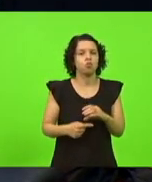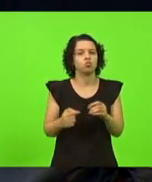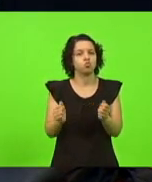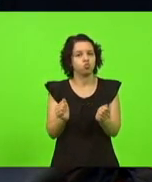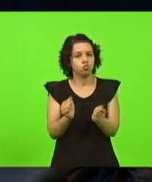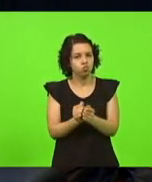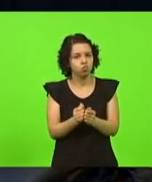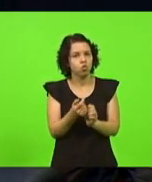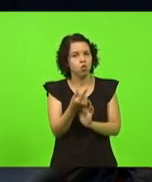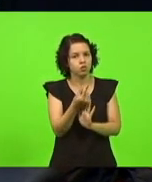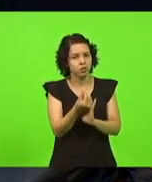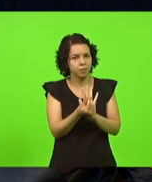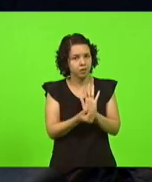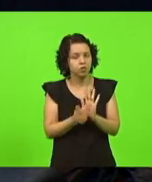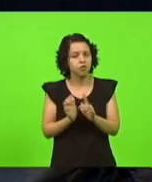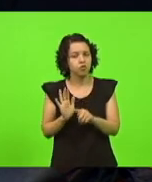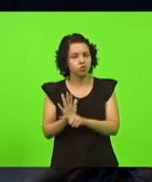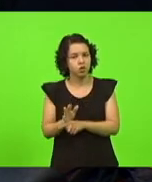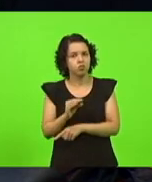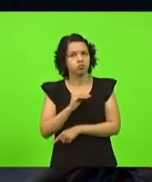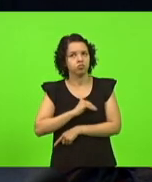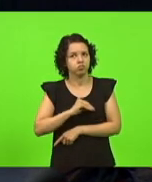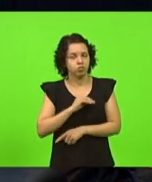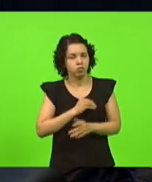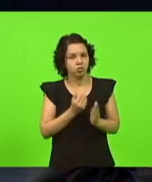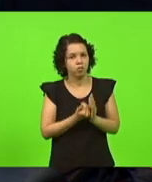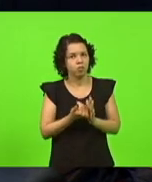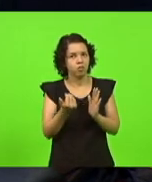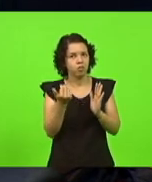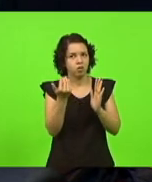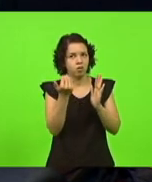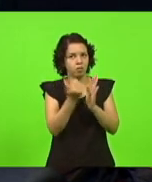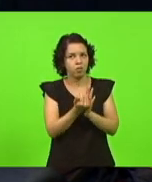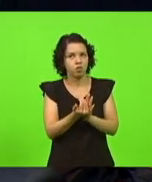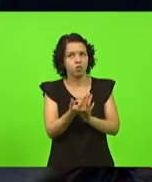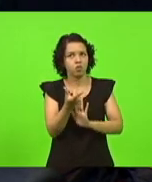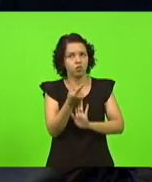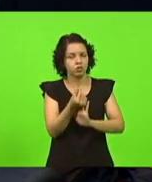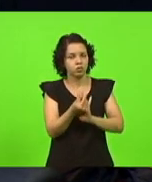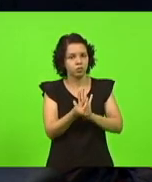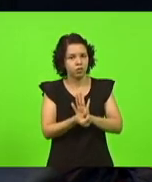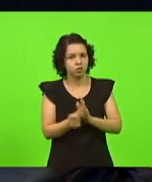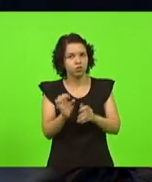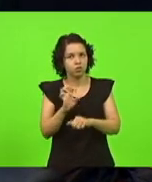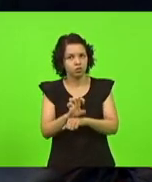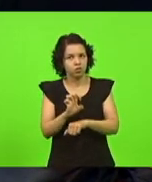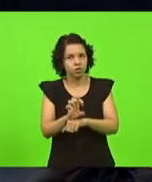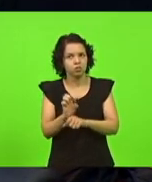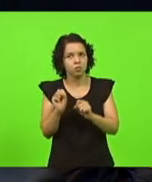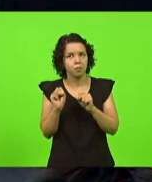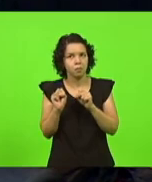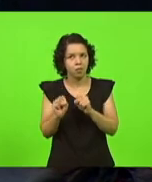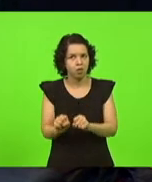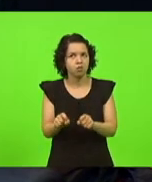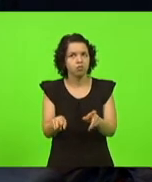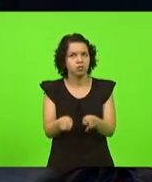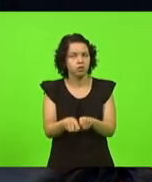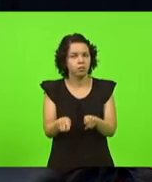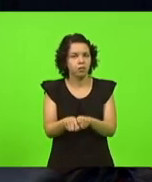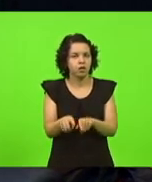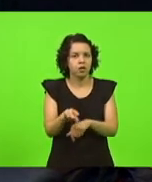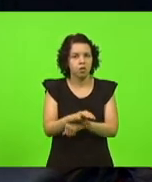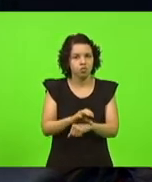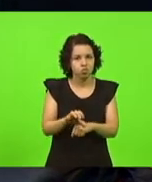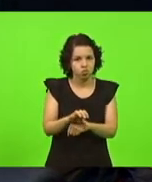um incremento salarial e que vai dar tudo dentro daquilo que o orçamento do Estado pode, e também da constitucionalidade.